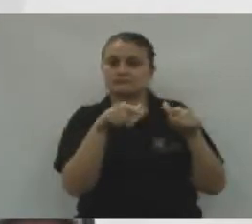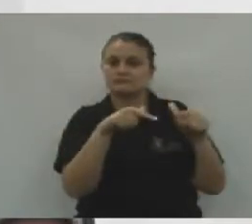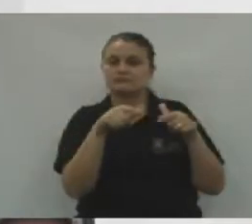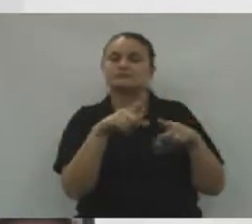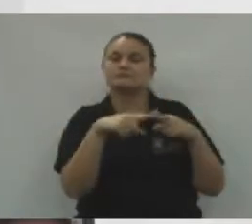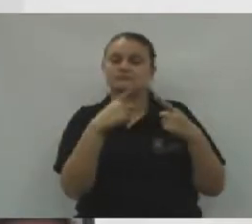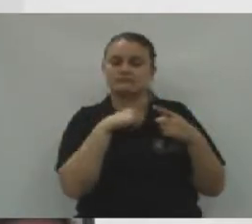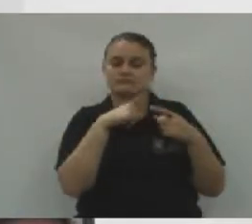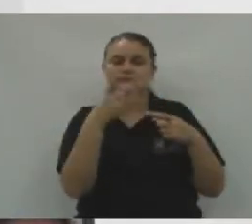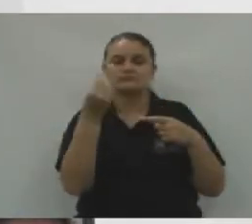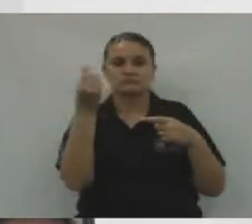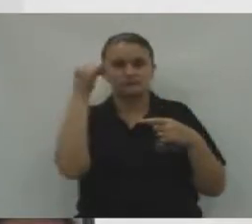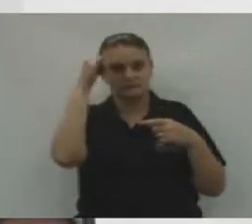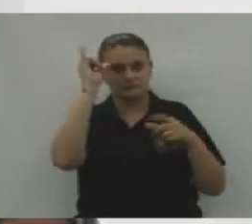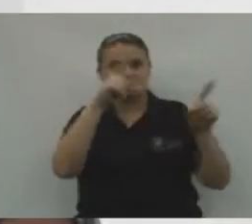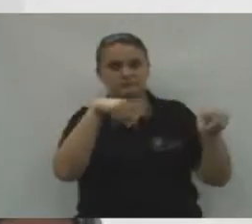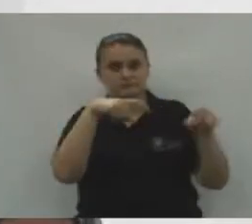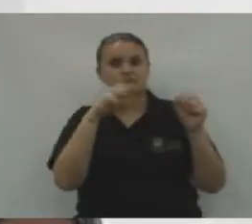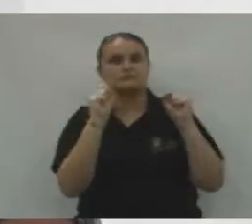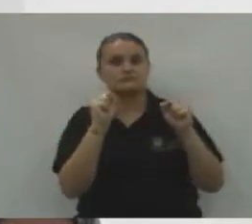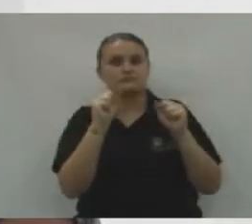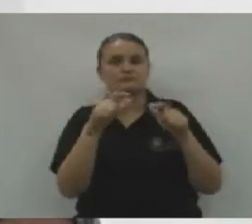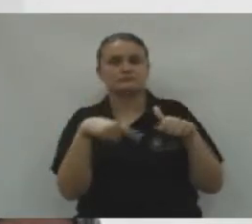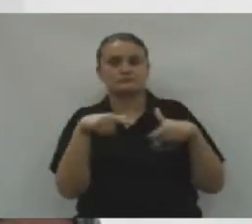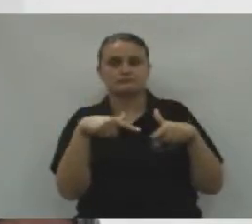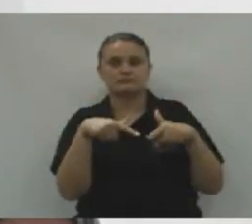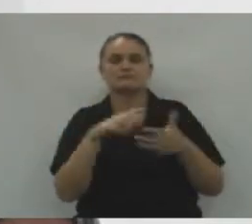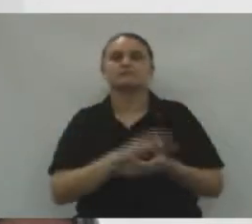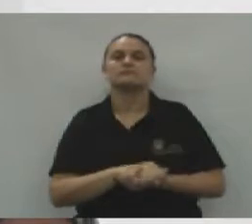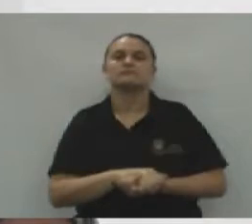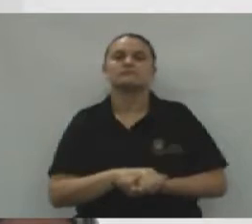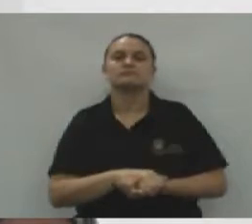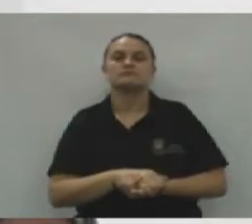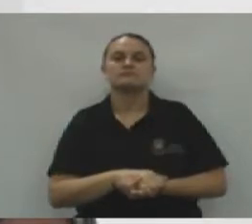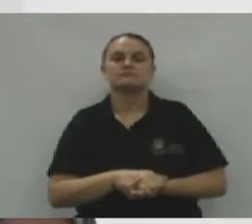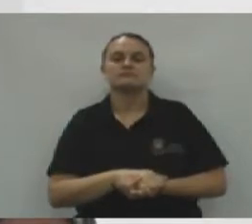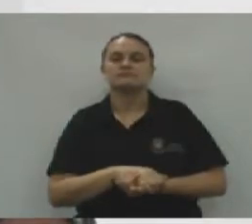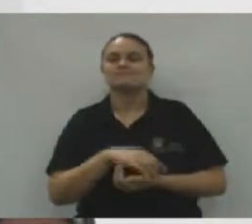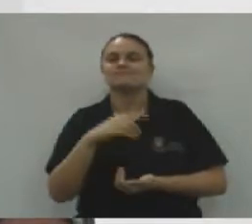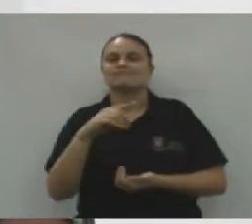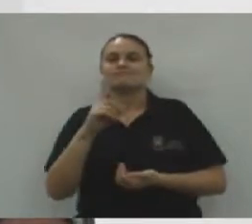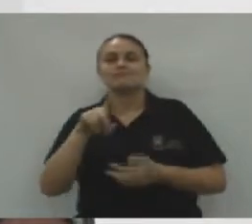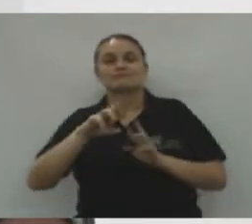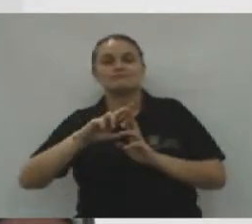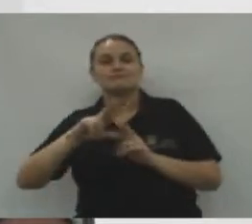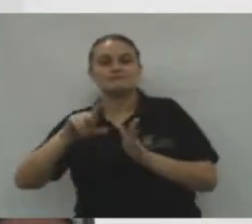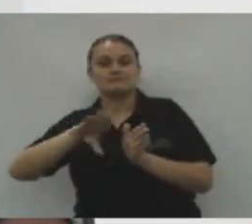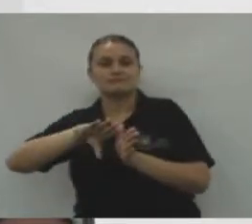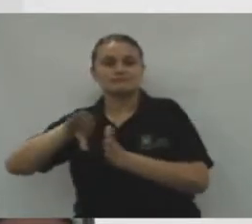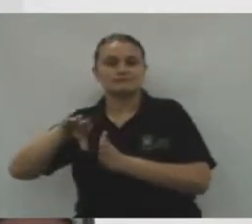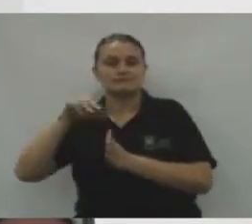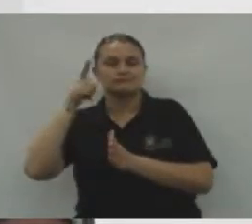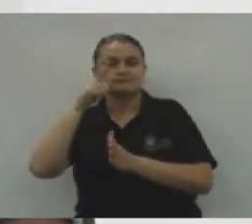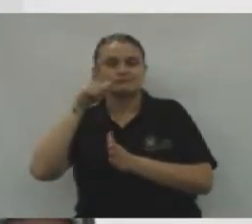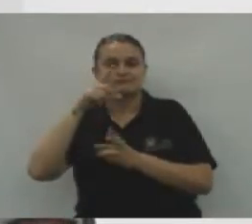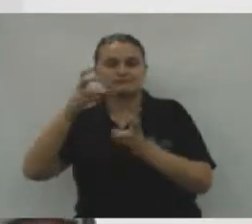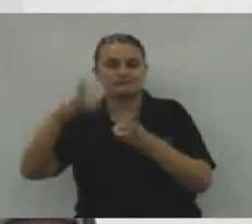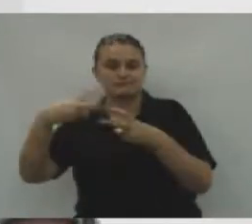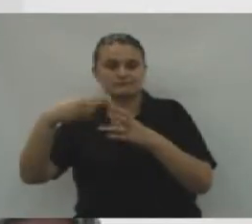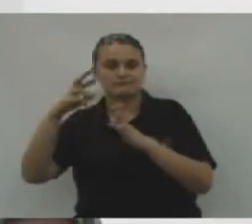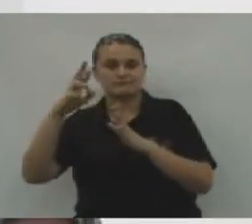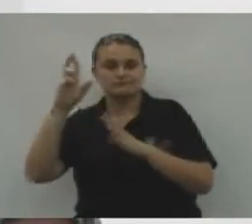propriedades podem trabalhar. Não interfere nos ganhos por incentivos fiscais, aumento da lucratividade do